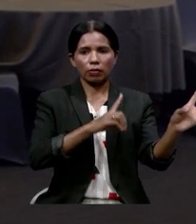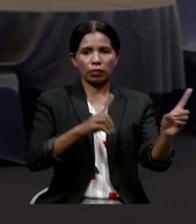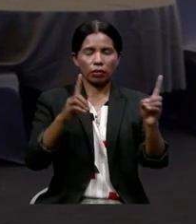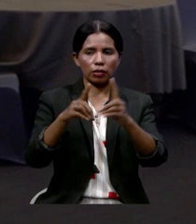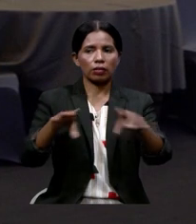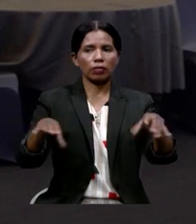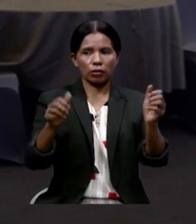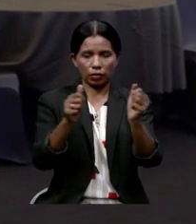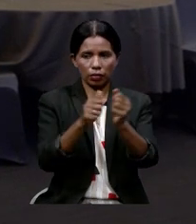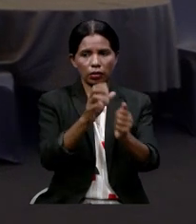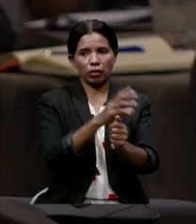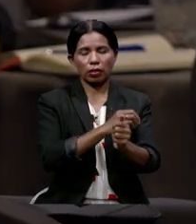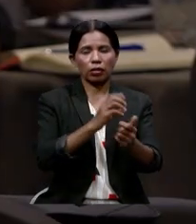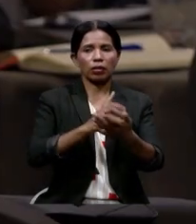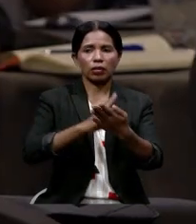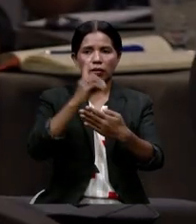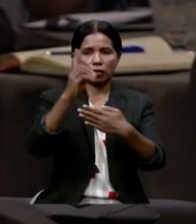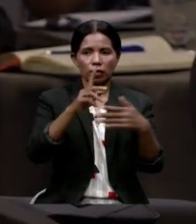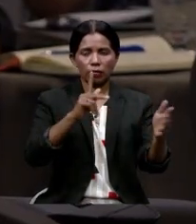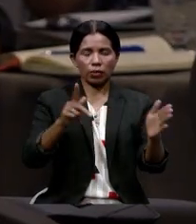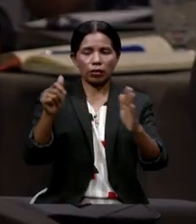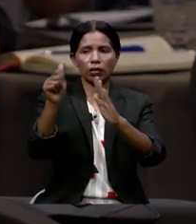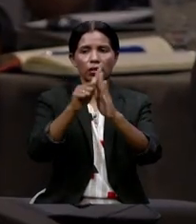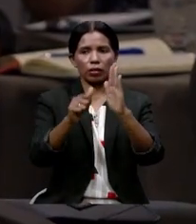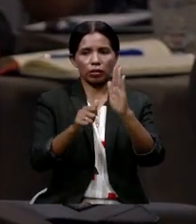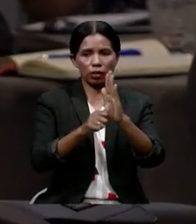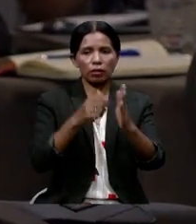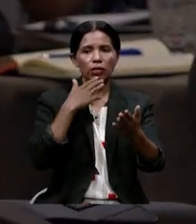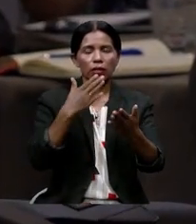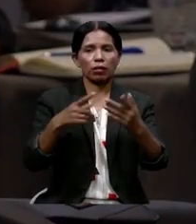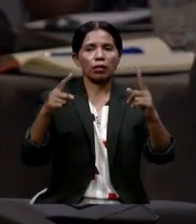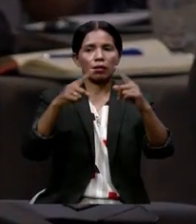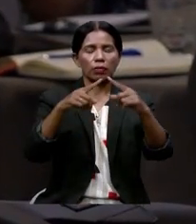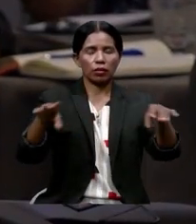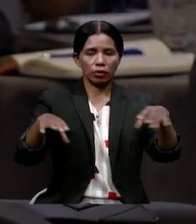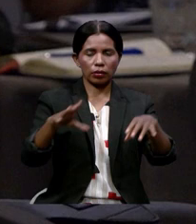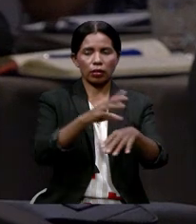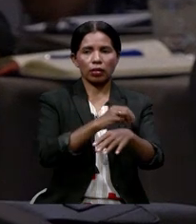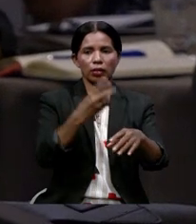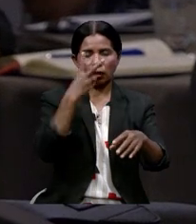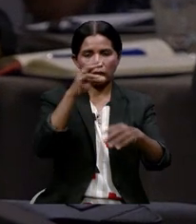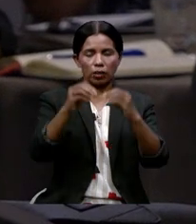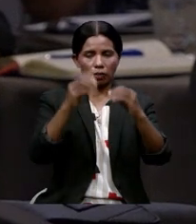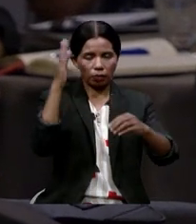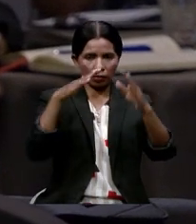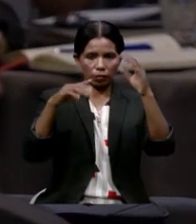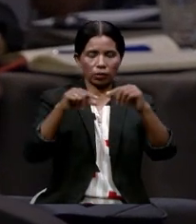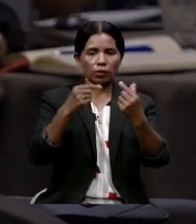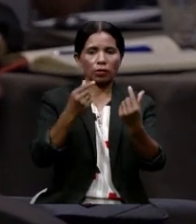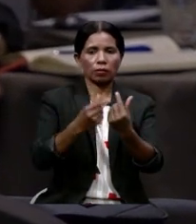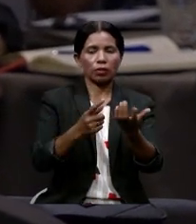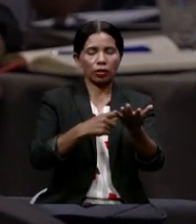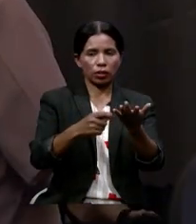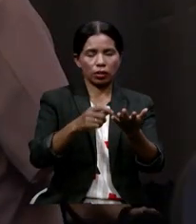M supply no desenvolve plano ação integrado ba sistema M-Supply no haré problema nebe equipa técnica